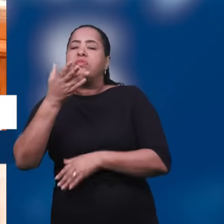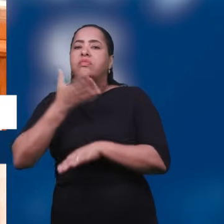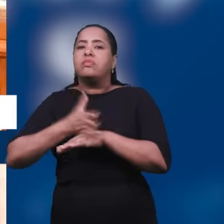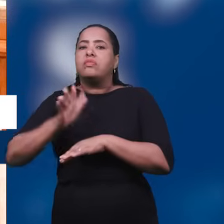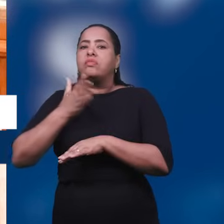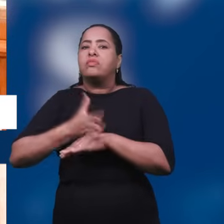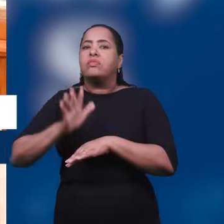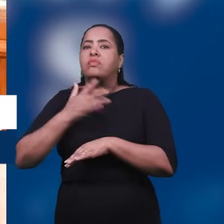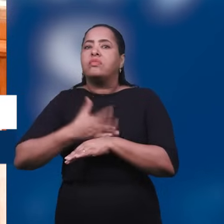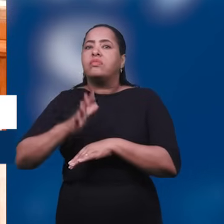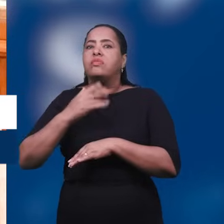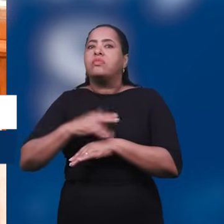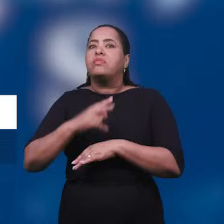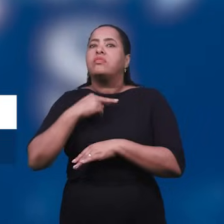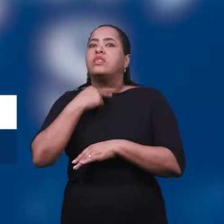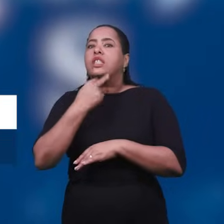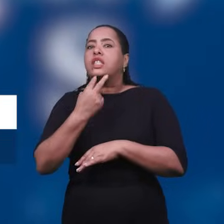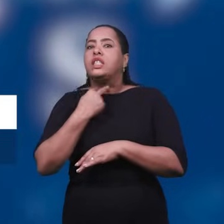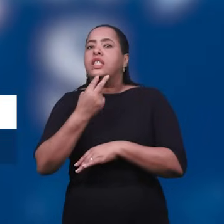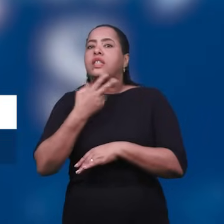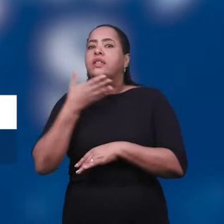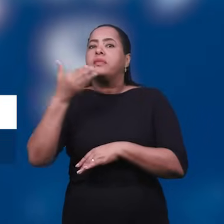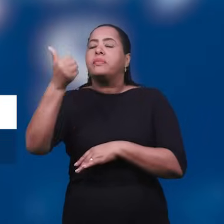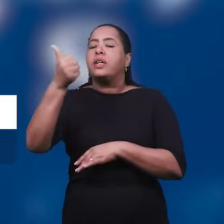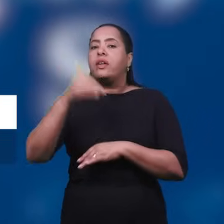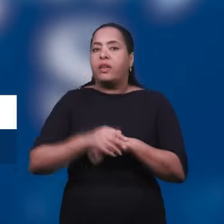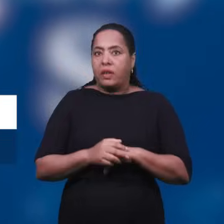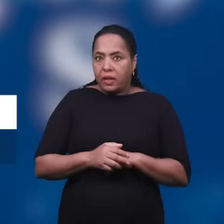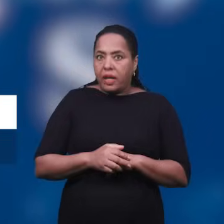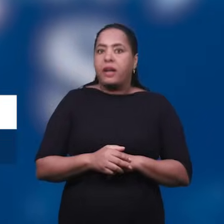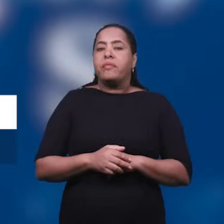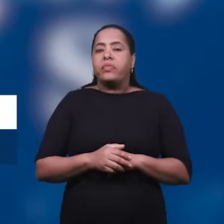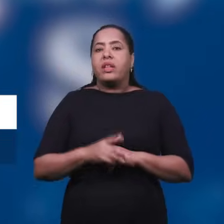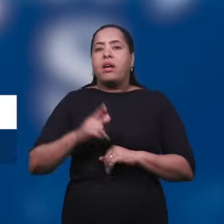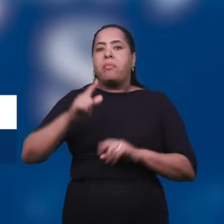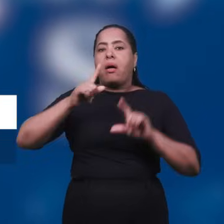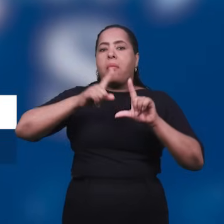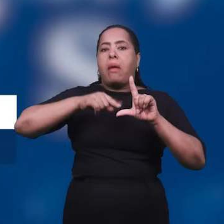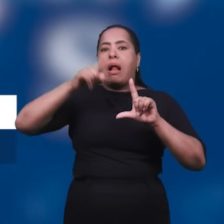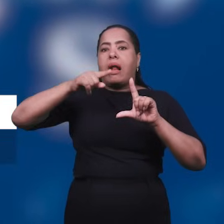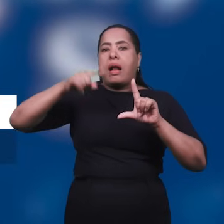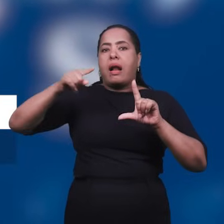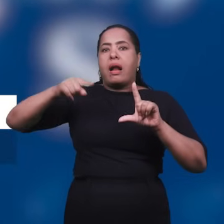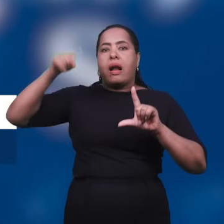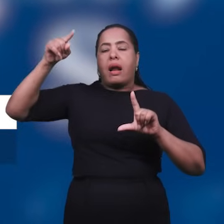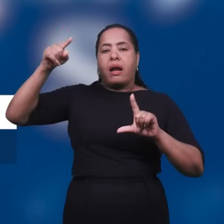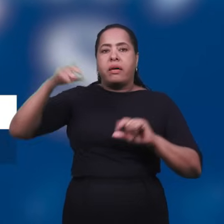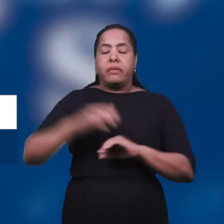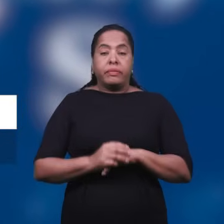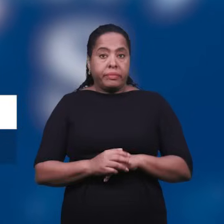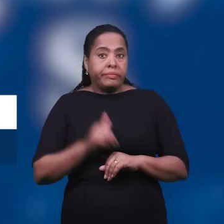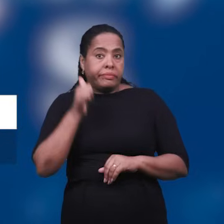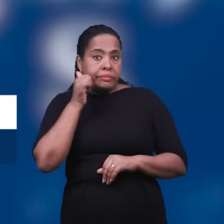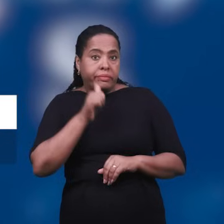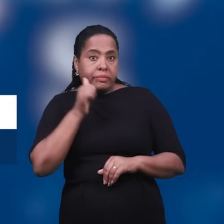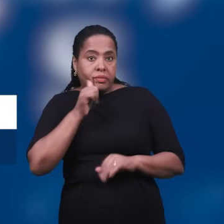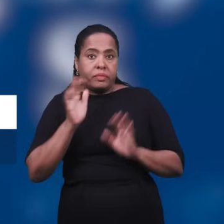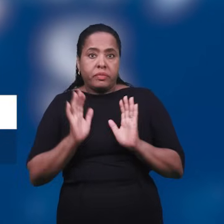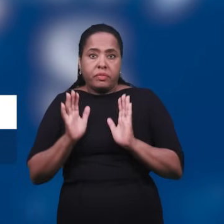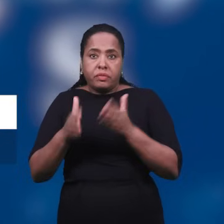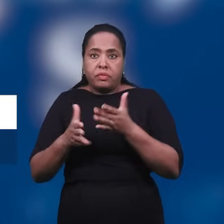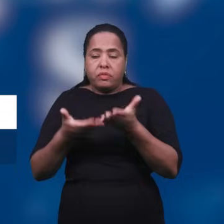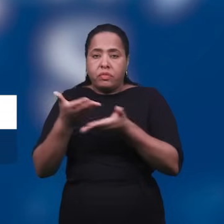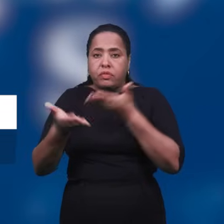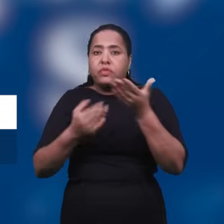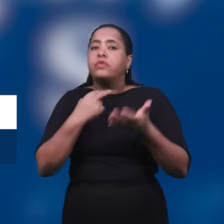e exercício para aumentar a extensão vocal, para os irmãos alcançarem notas mais agudas. A irmã